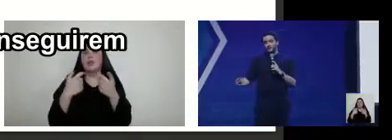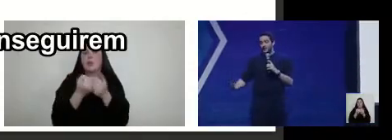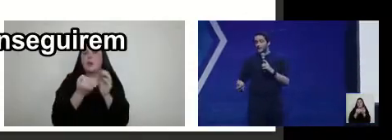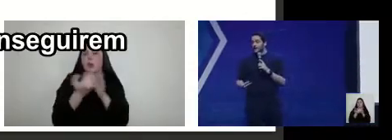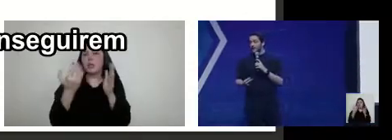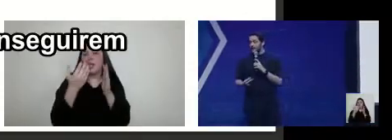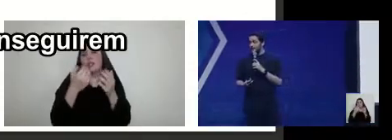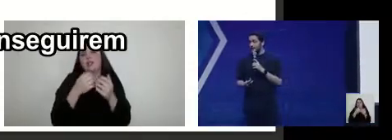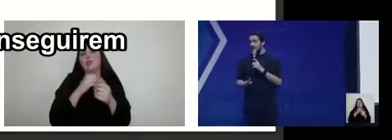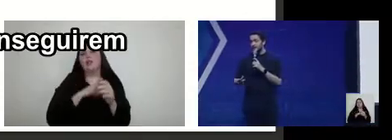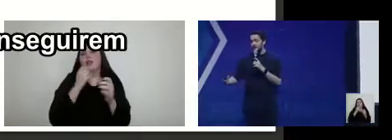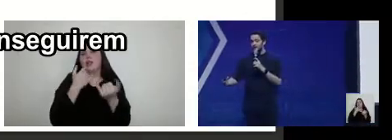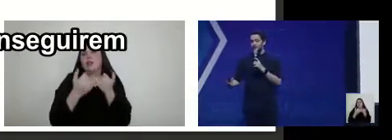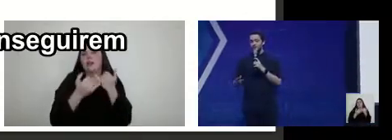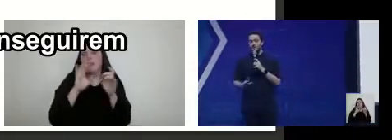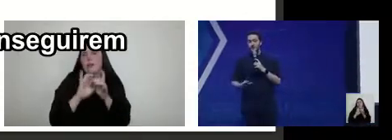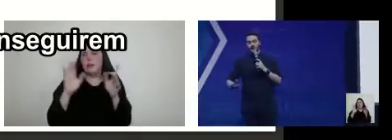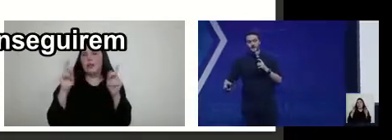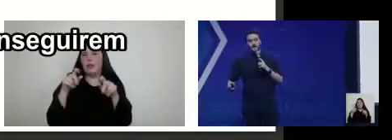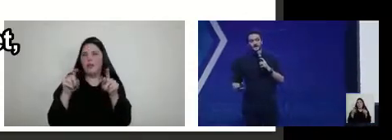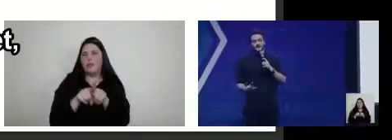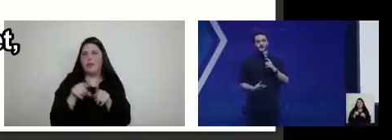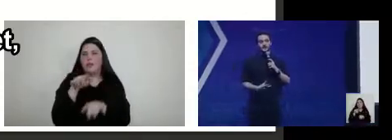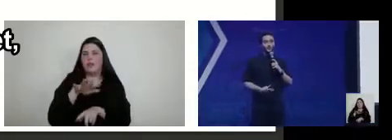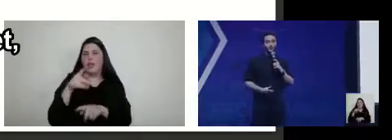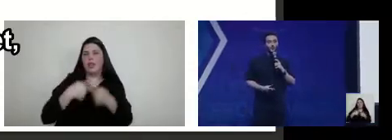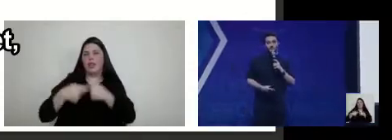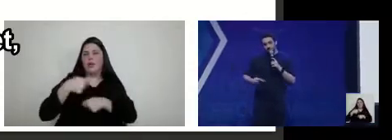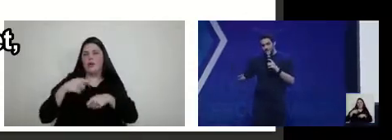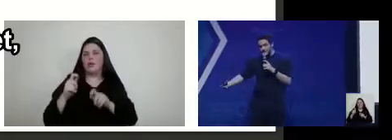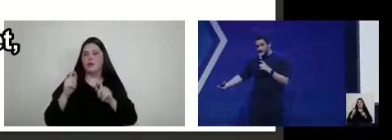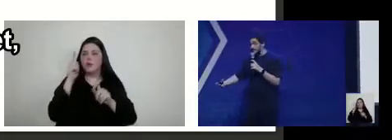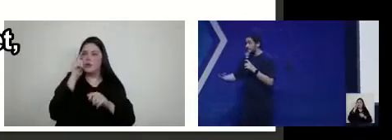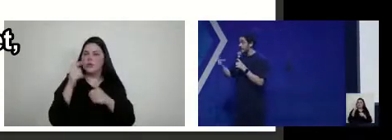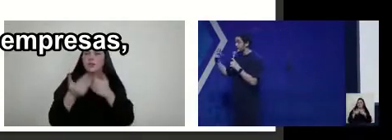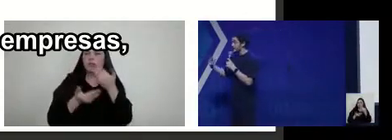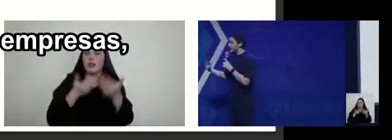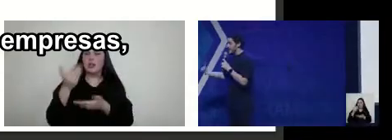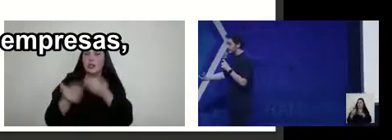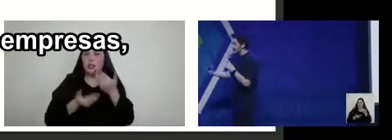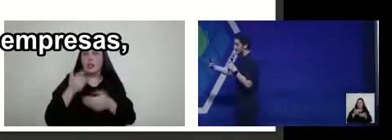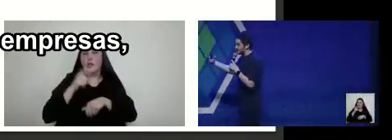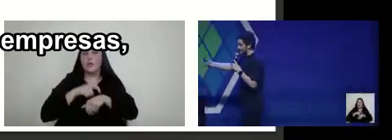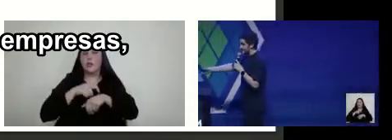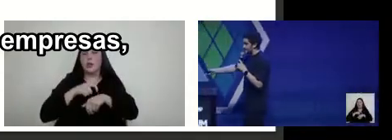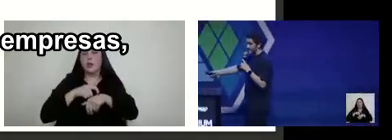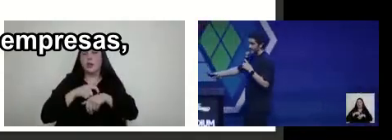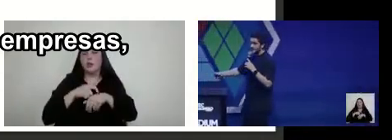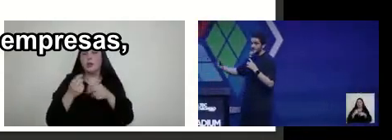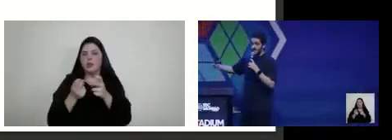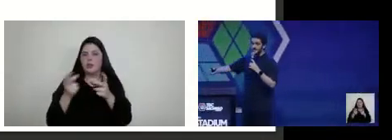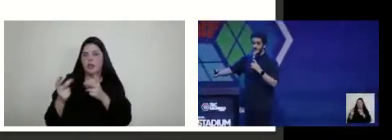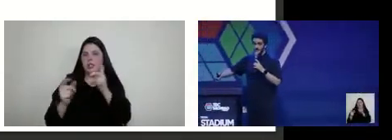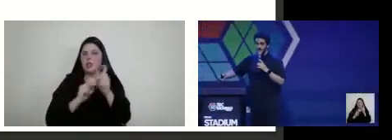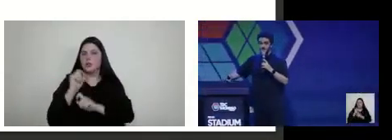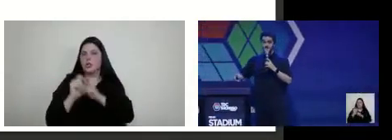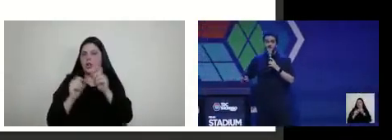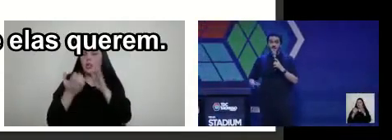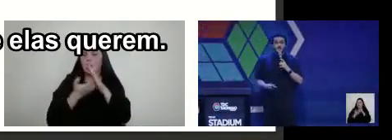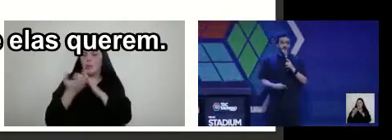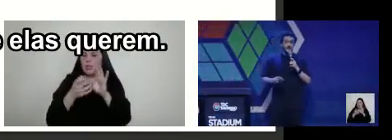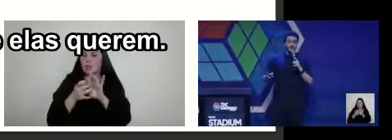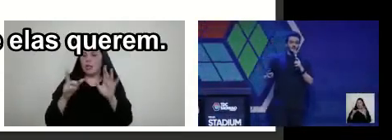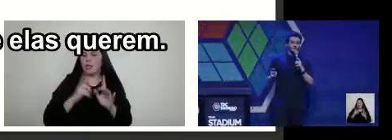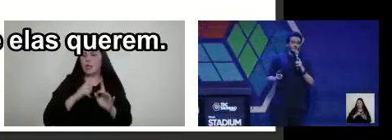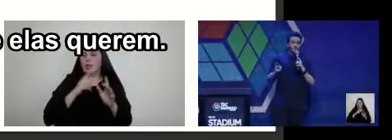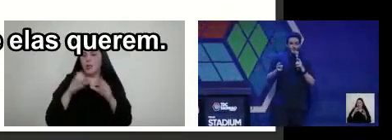liberdade, até para as áreas de negócio conseguirem atender o time to market, a gente dá liberdade para essas empresas, para essas equipes,